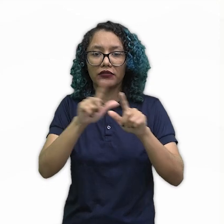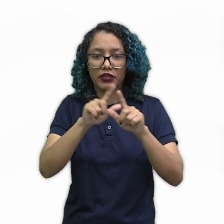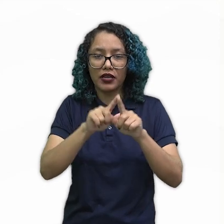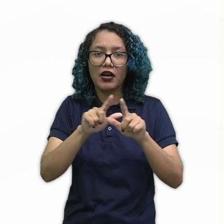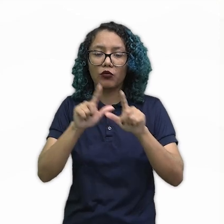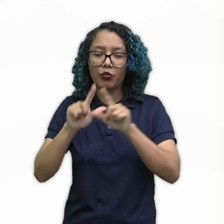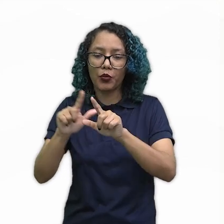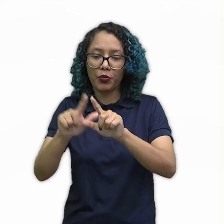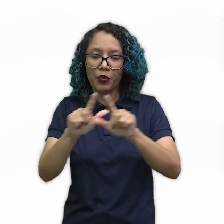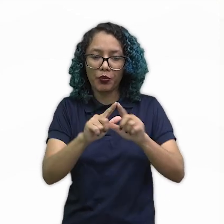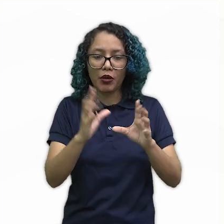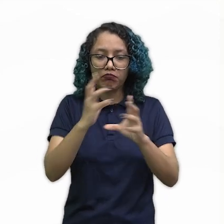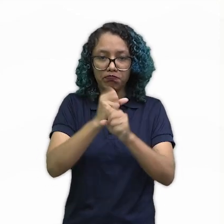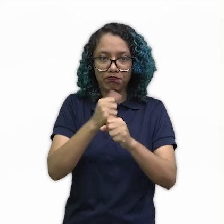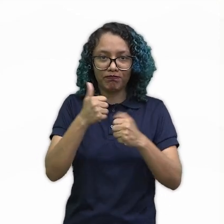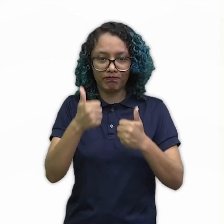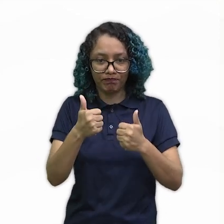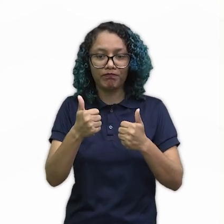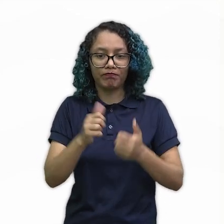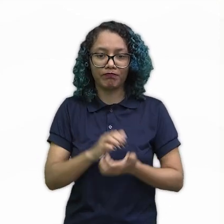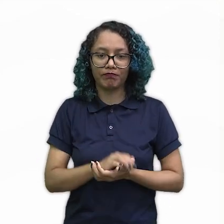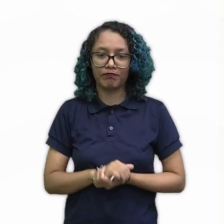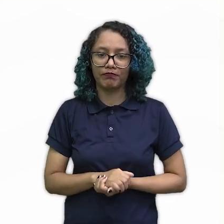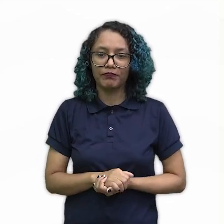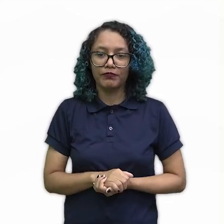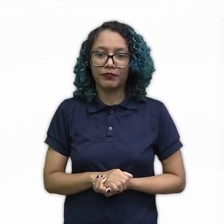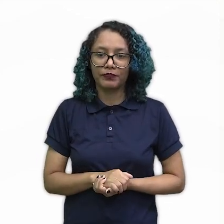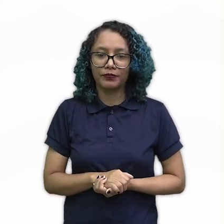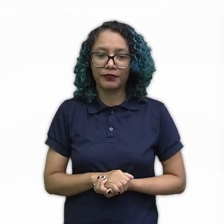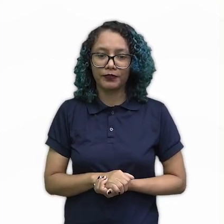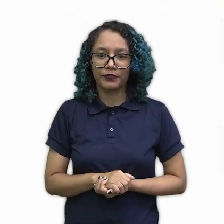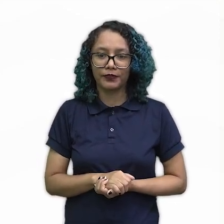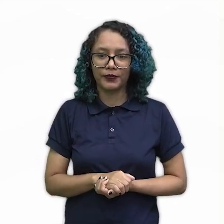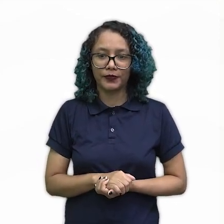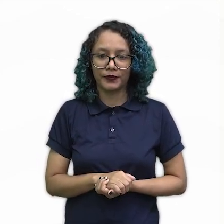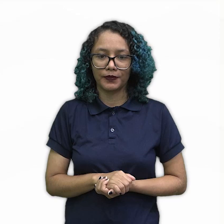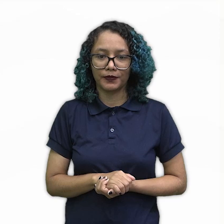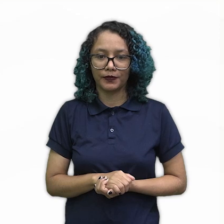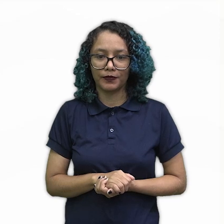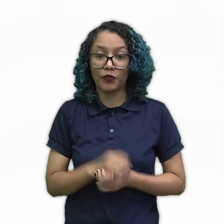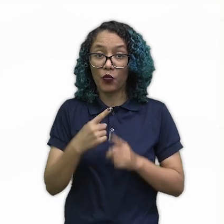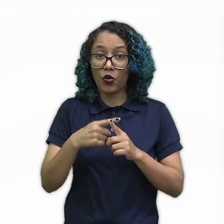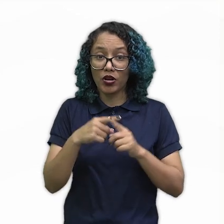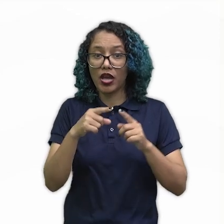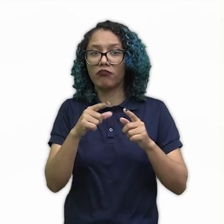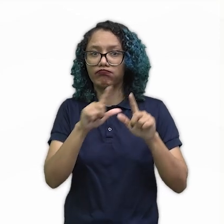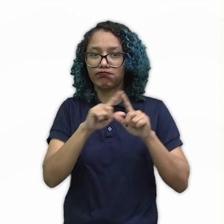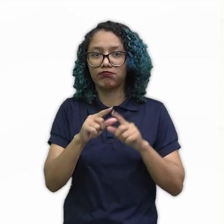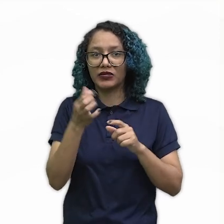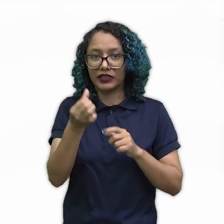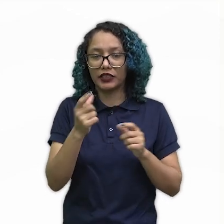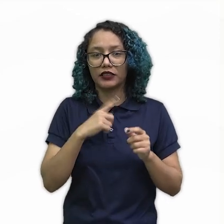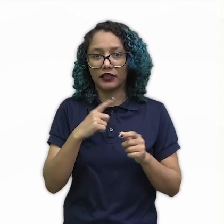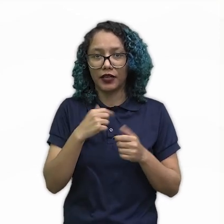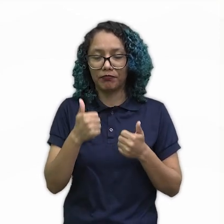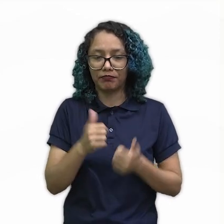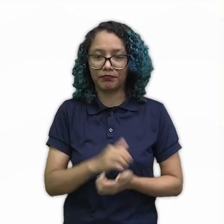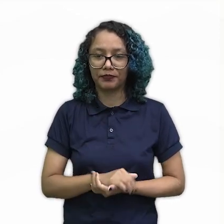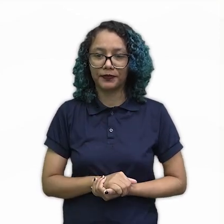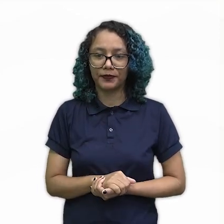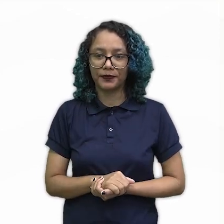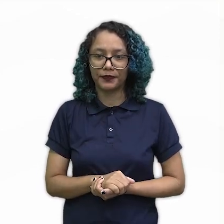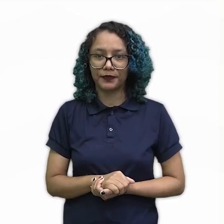você vai juntando todos os outros, tá? Porque um hexágono é formado, então, por 6 triângulos. Tá certo, gente?